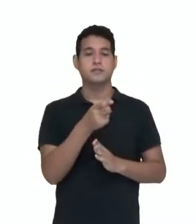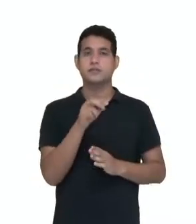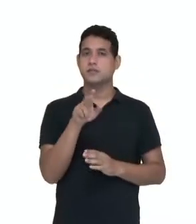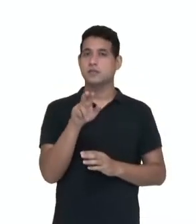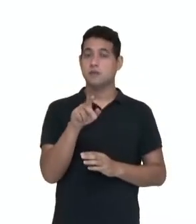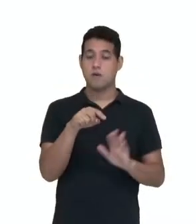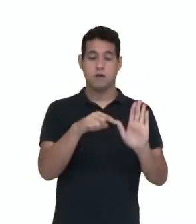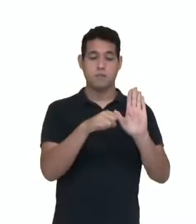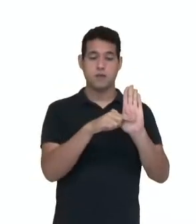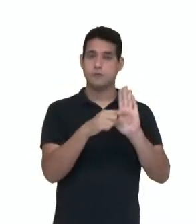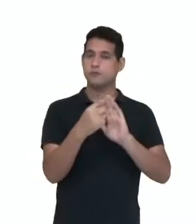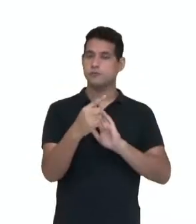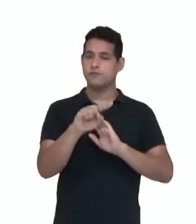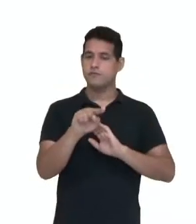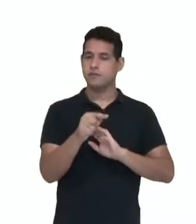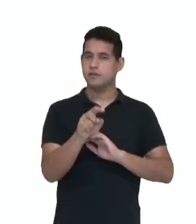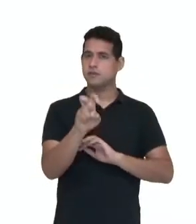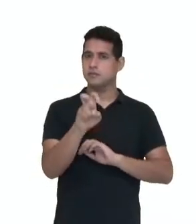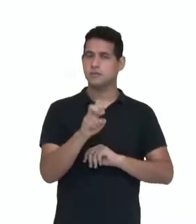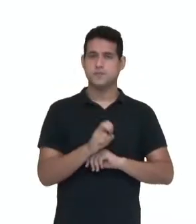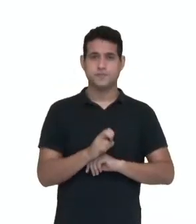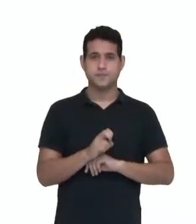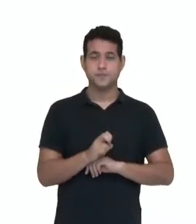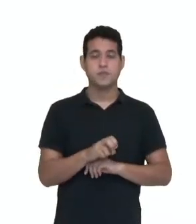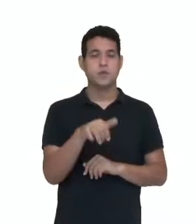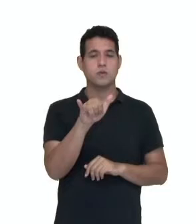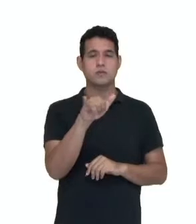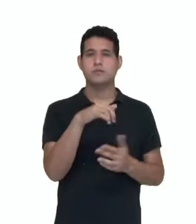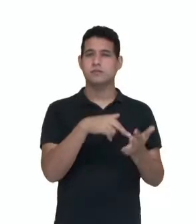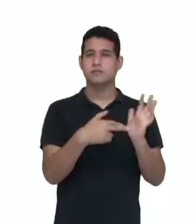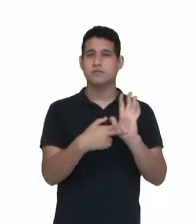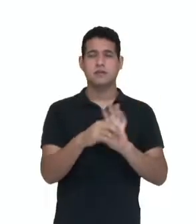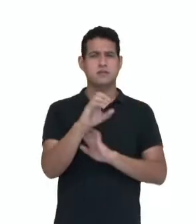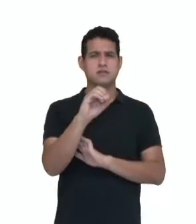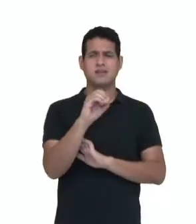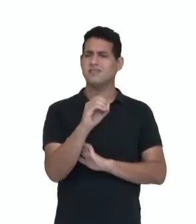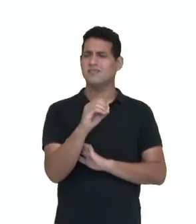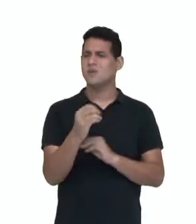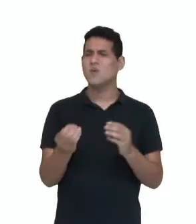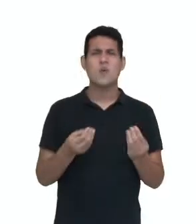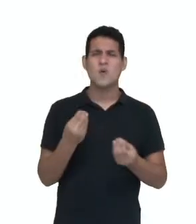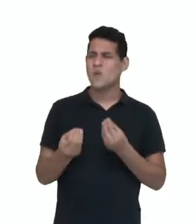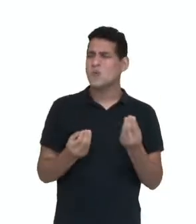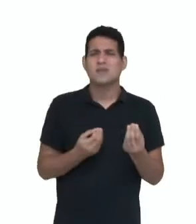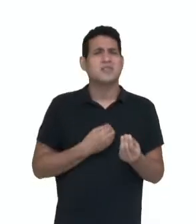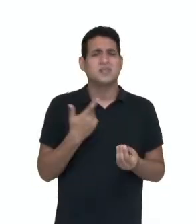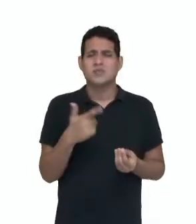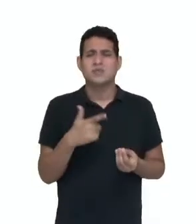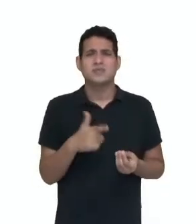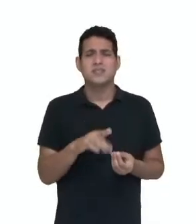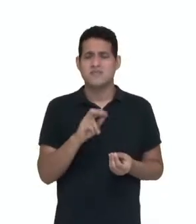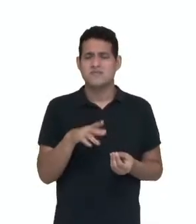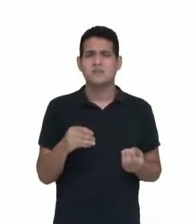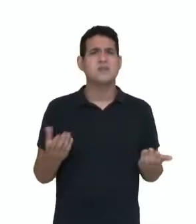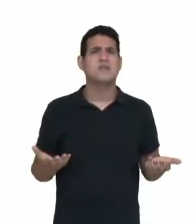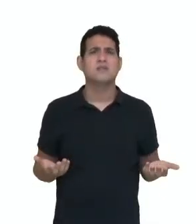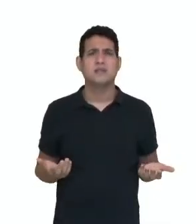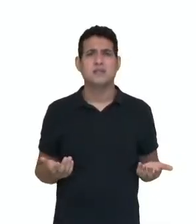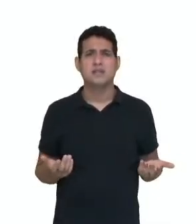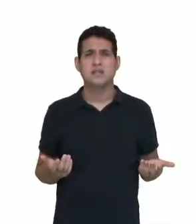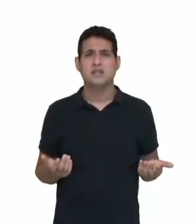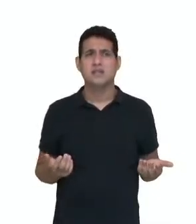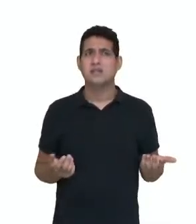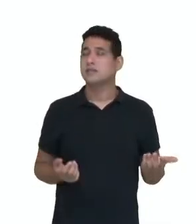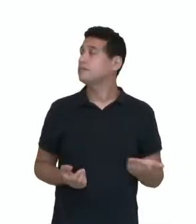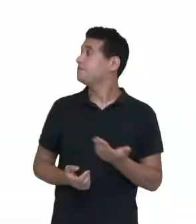a menos 1,5, o y é zero. Da onde que eu tirei isso se eu não tenho a função?